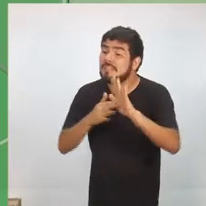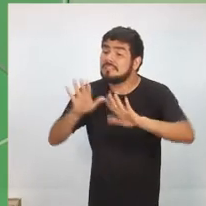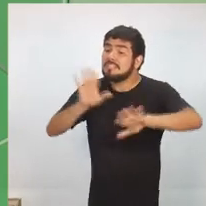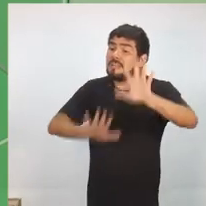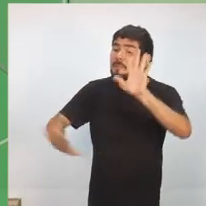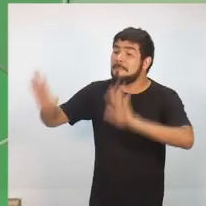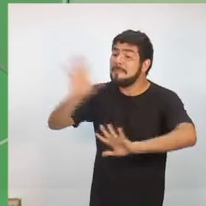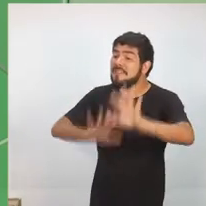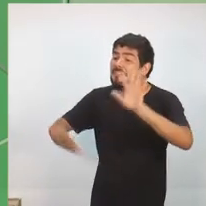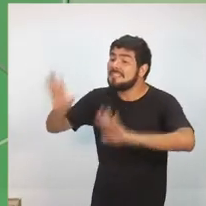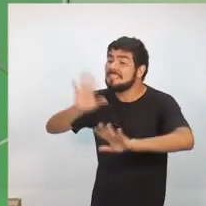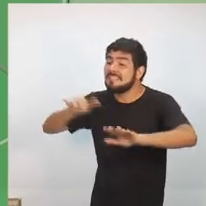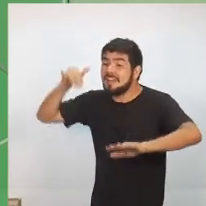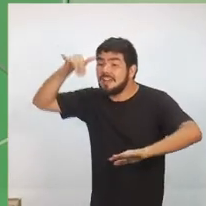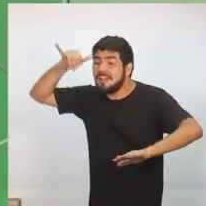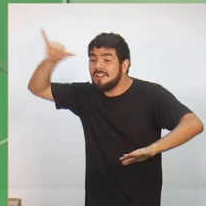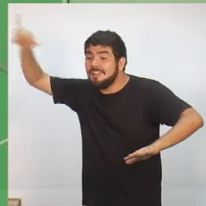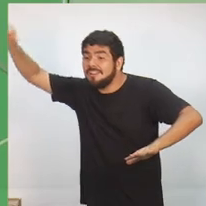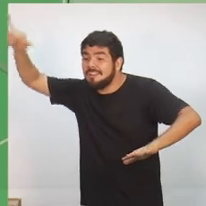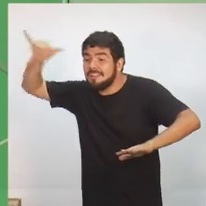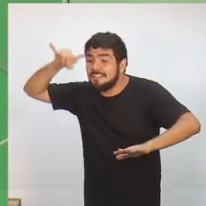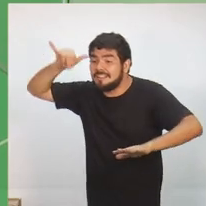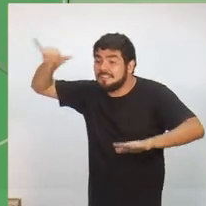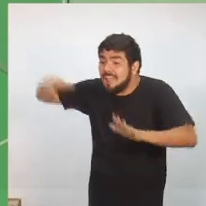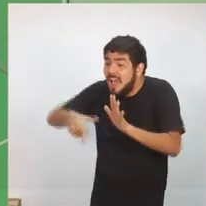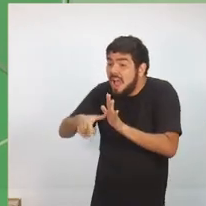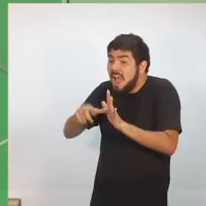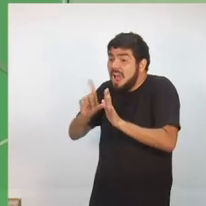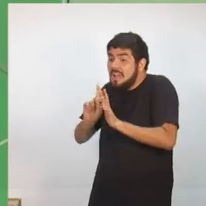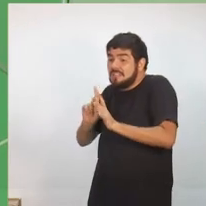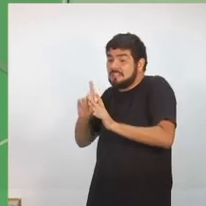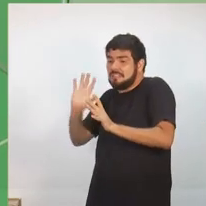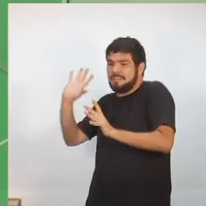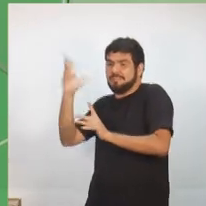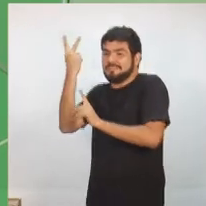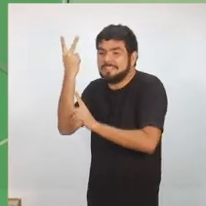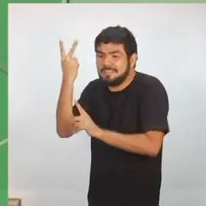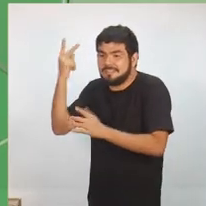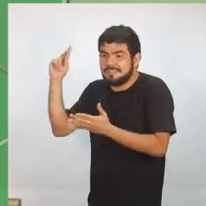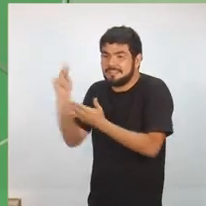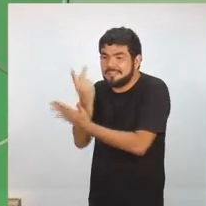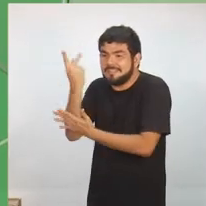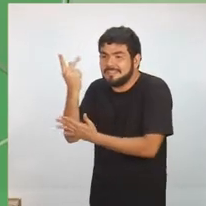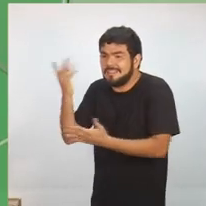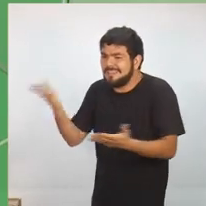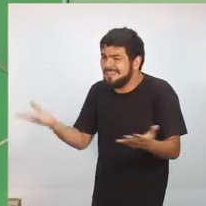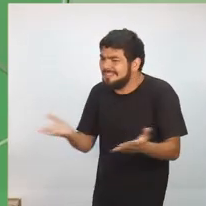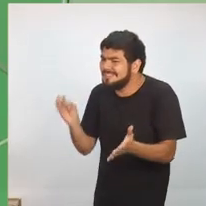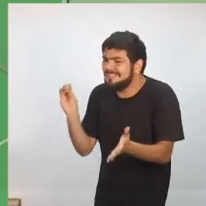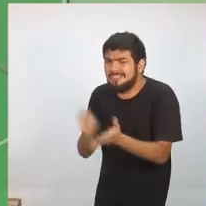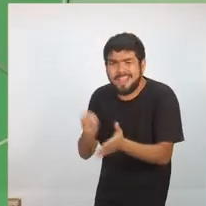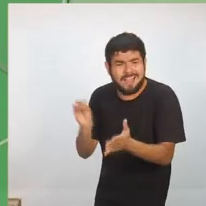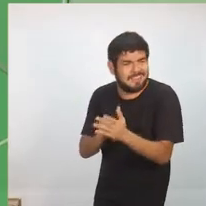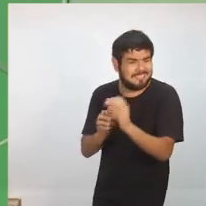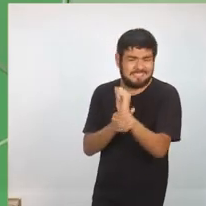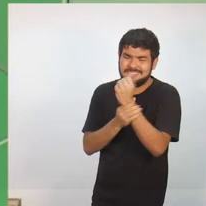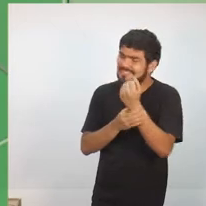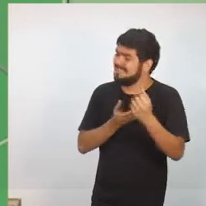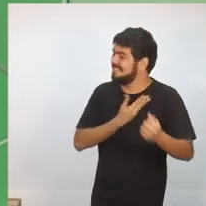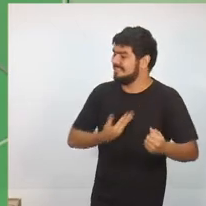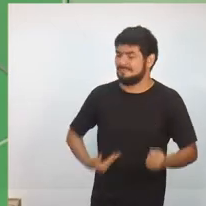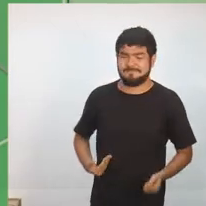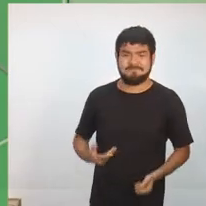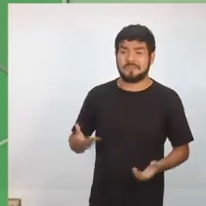preventivo, é um projeto que vai prevenir antes das coisas acontecerem. Nós estamos hoje órfãos de segurança pública. Os nossos